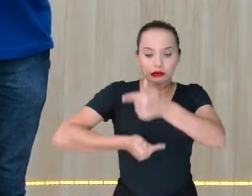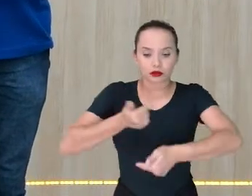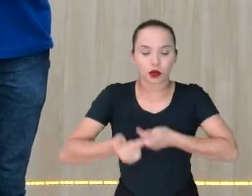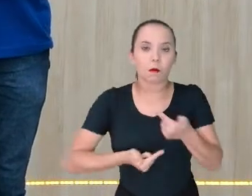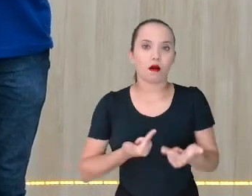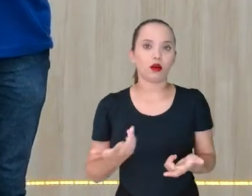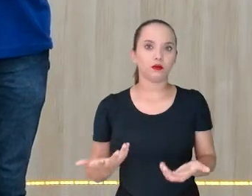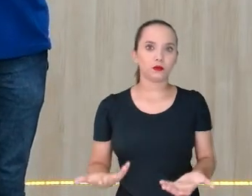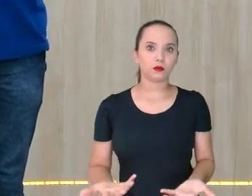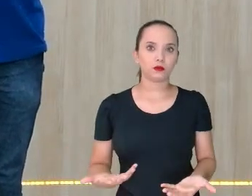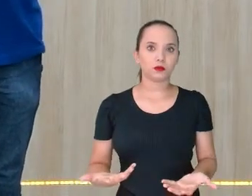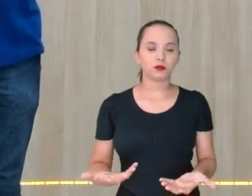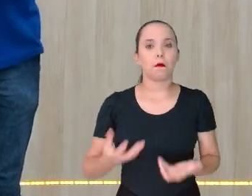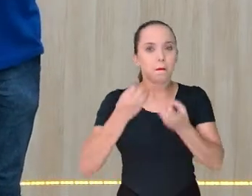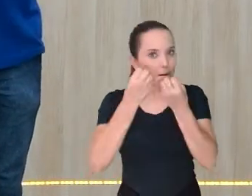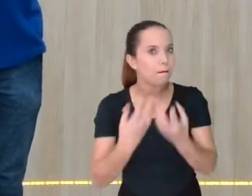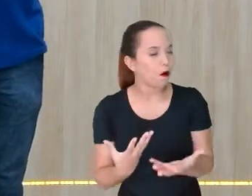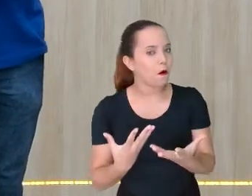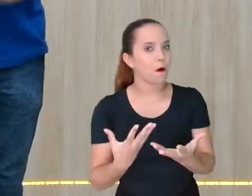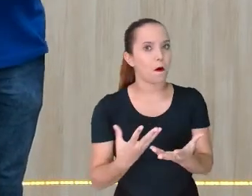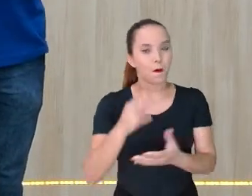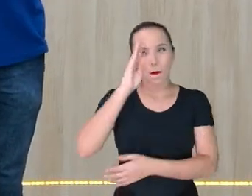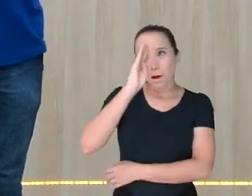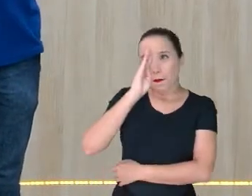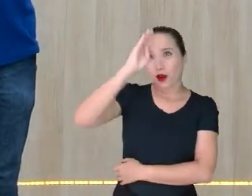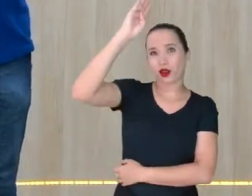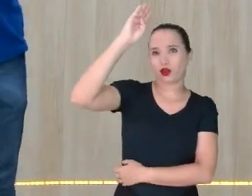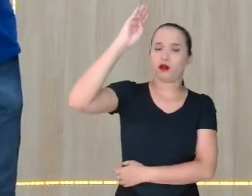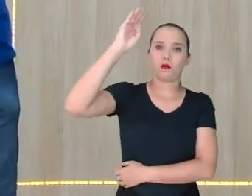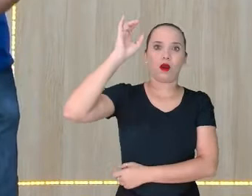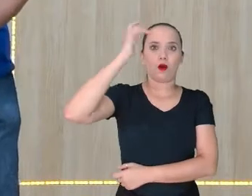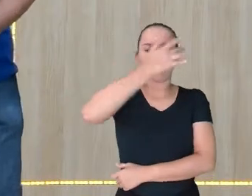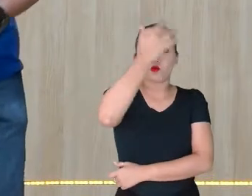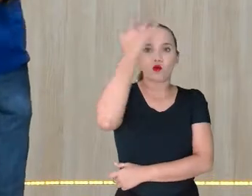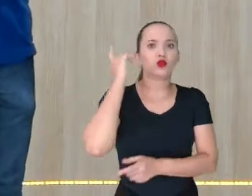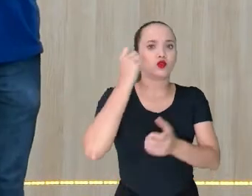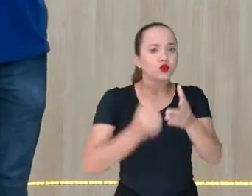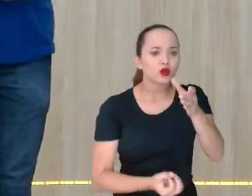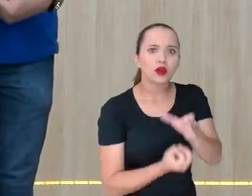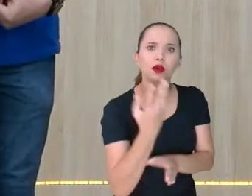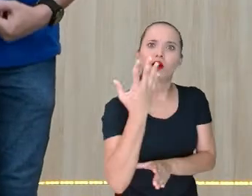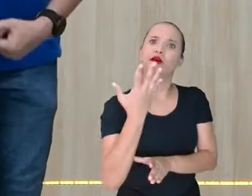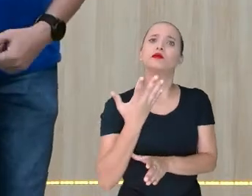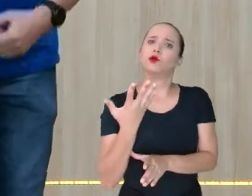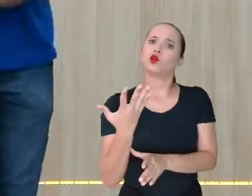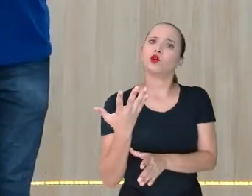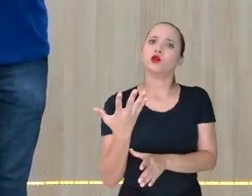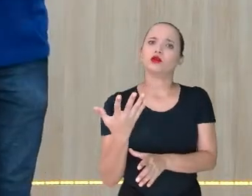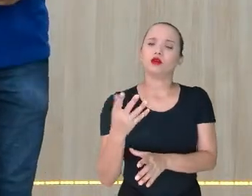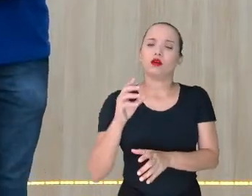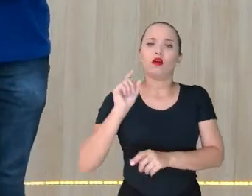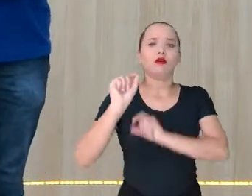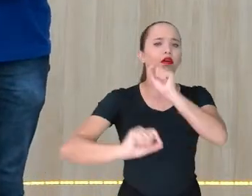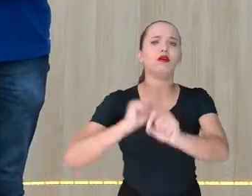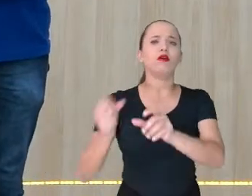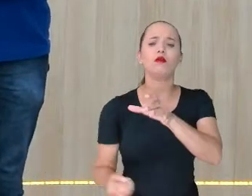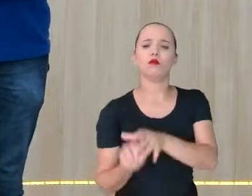trabalho favorável, principalmente a quem produz. E quem produz é o